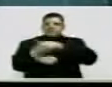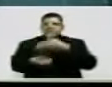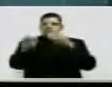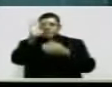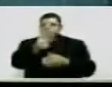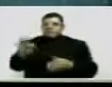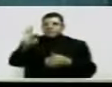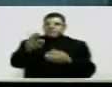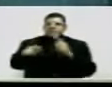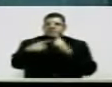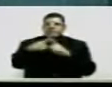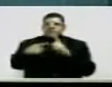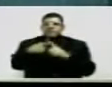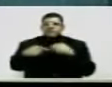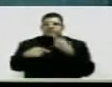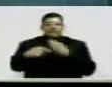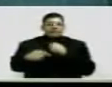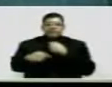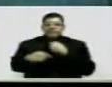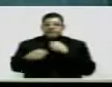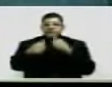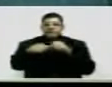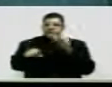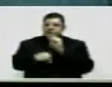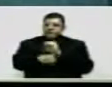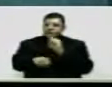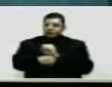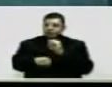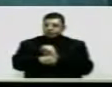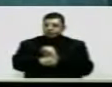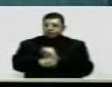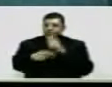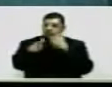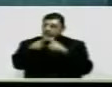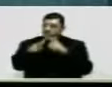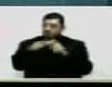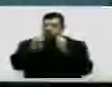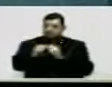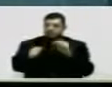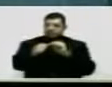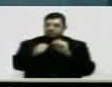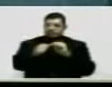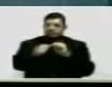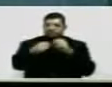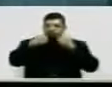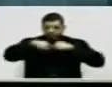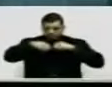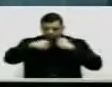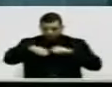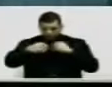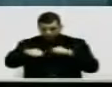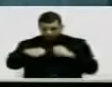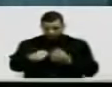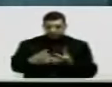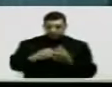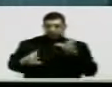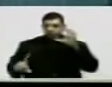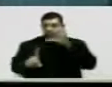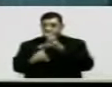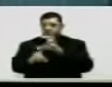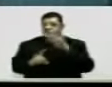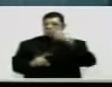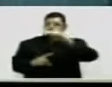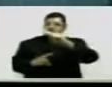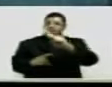recursos federais. Portanto, nós não podemos esperar o caos para tomar as medidas necessárias para